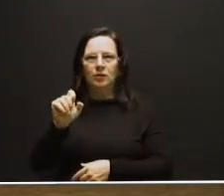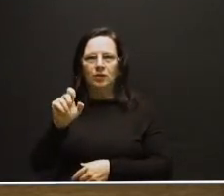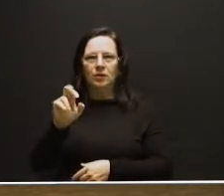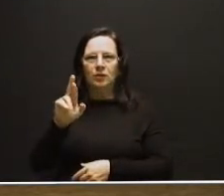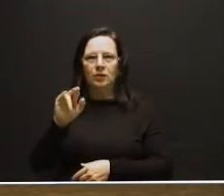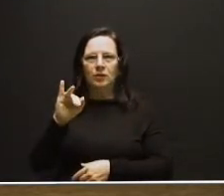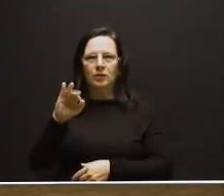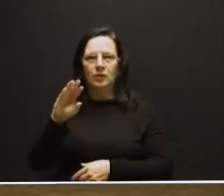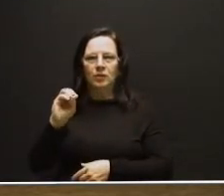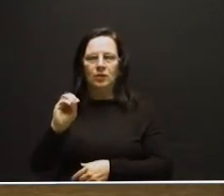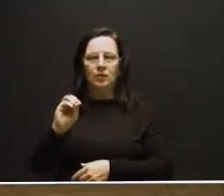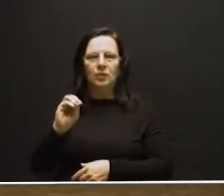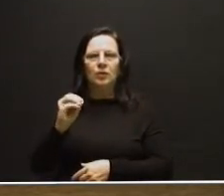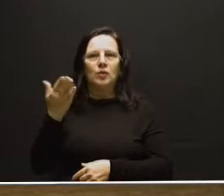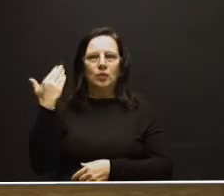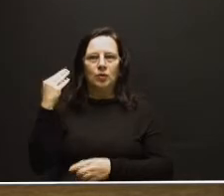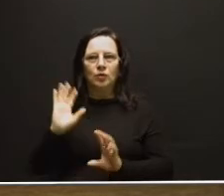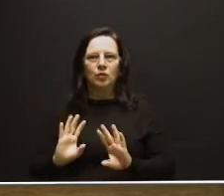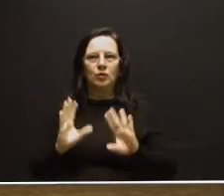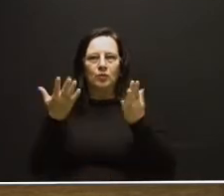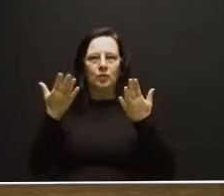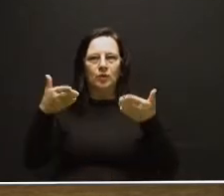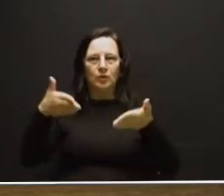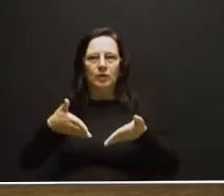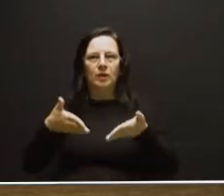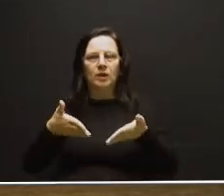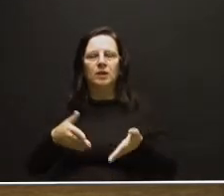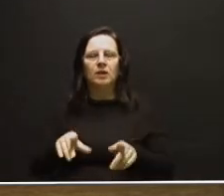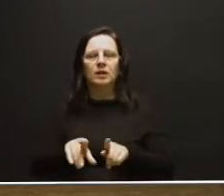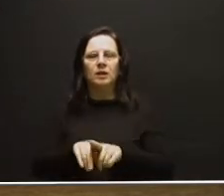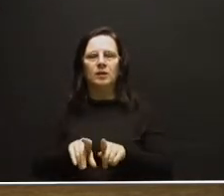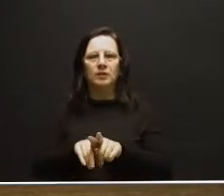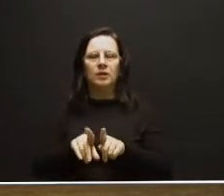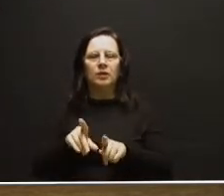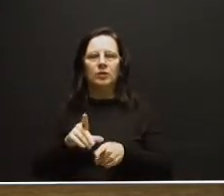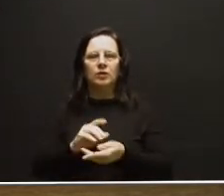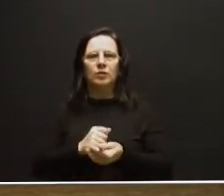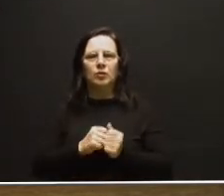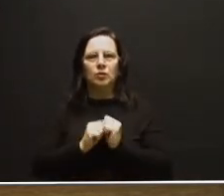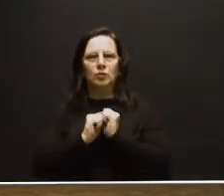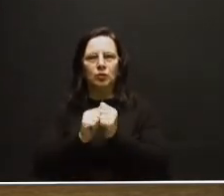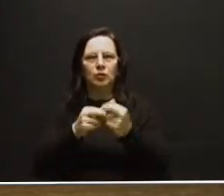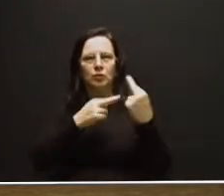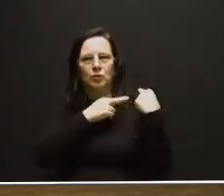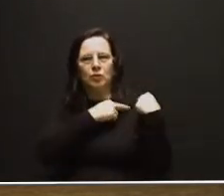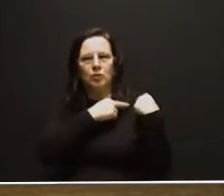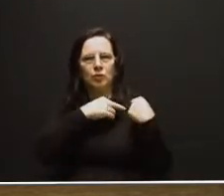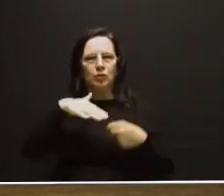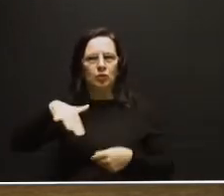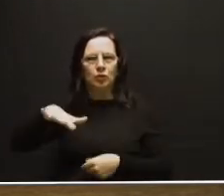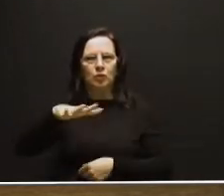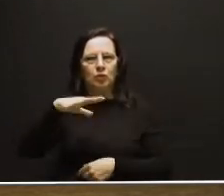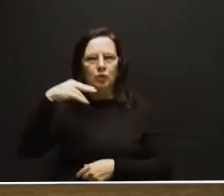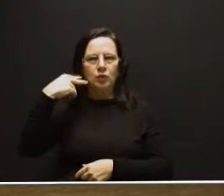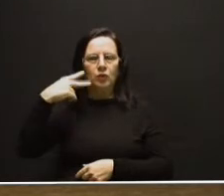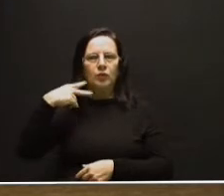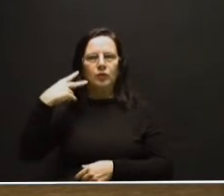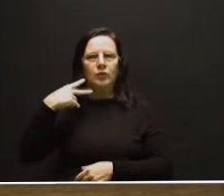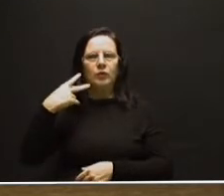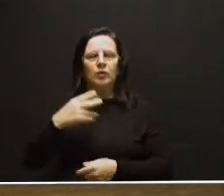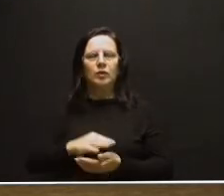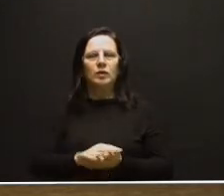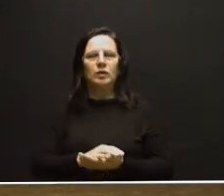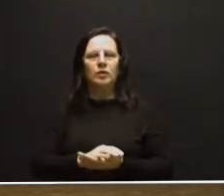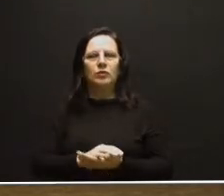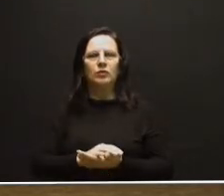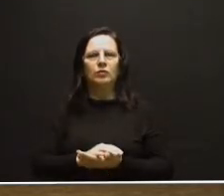evento de onde aconteceu aqui nesta casa onde estivemos aqui representando a todos os vereadores foi